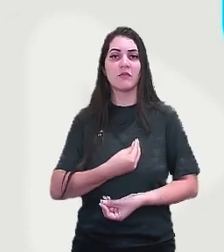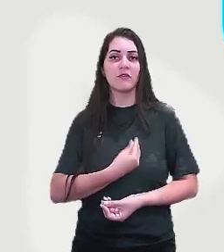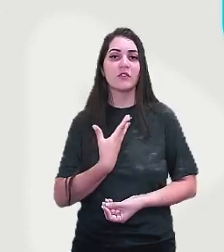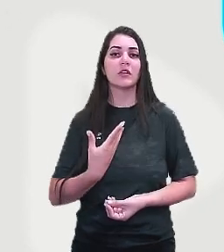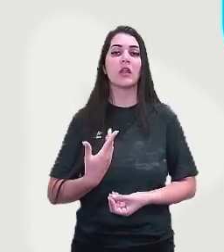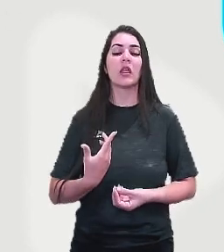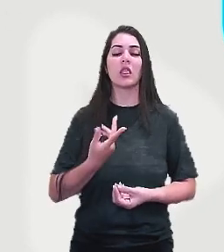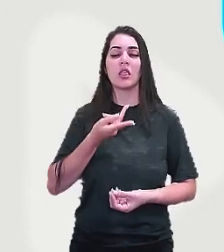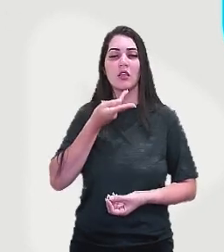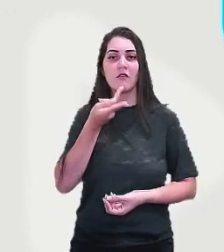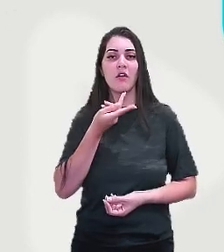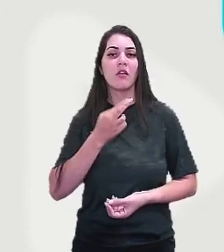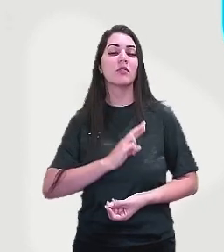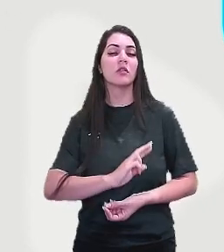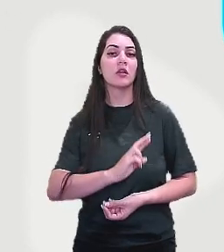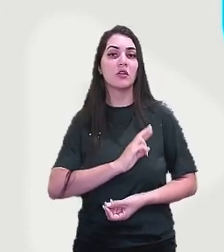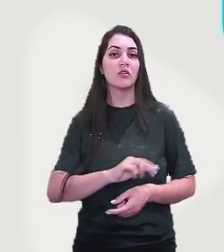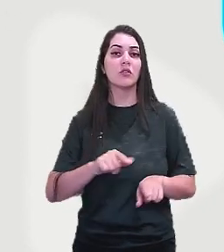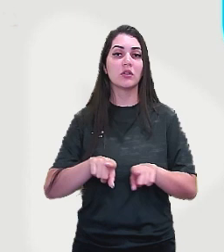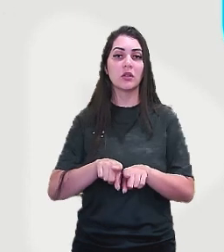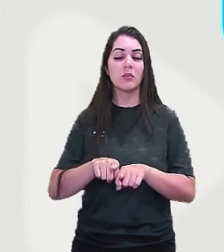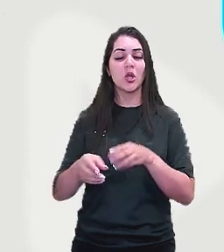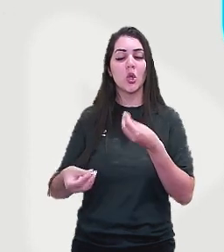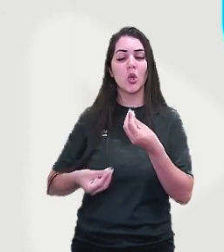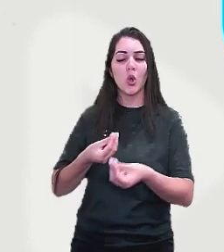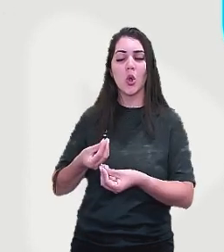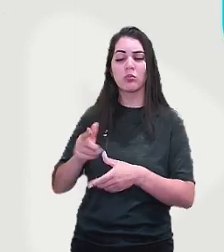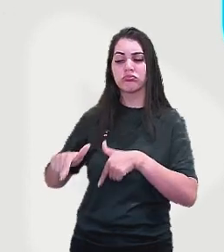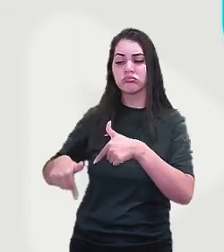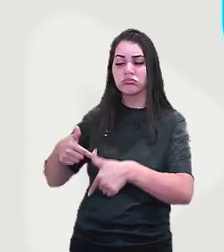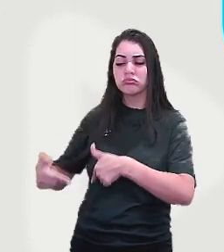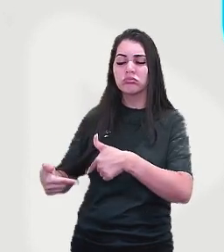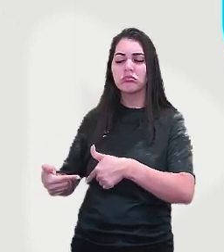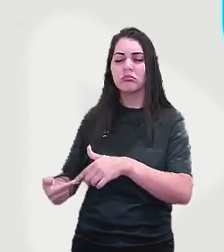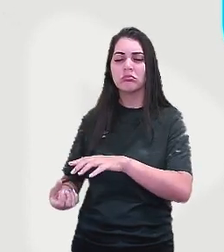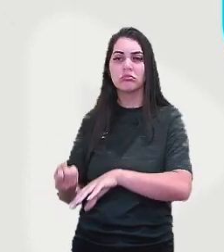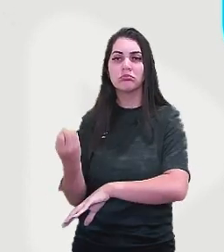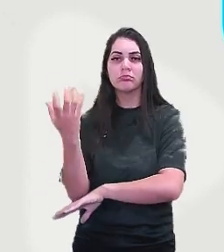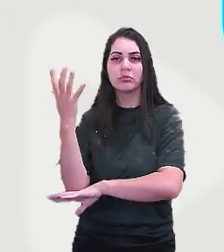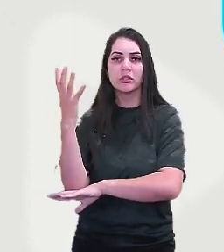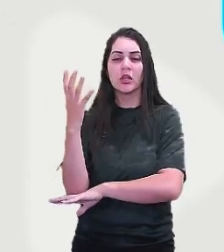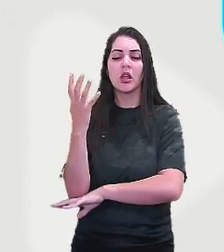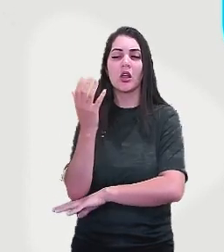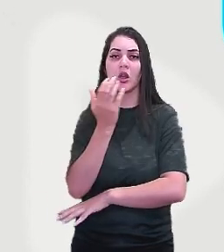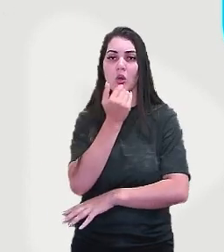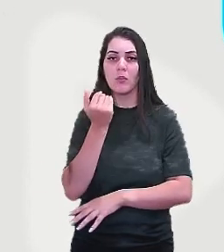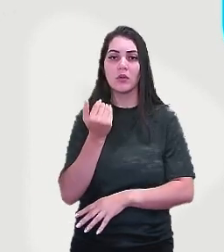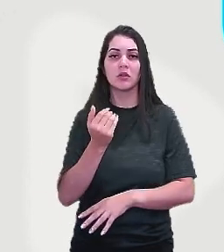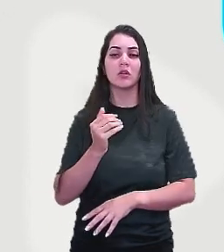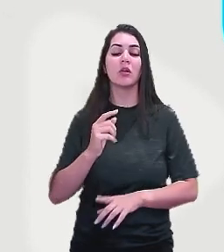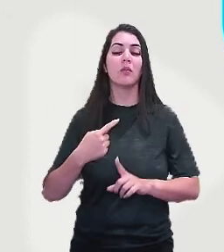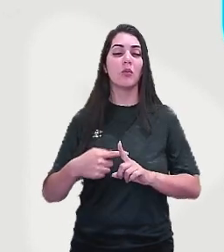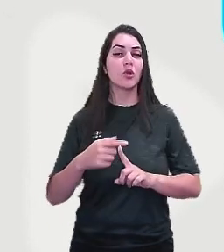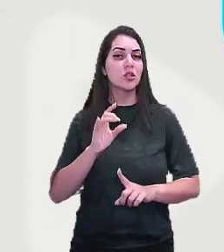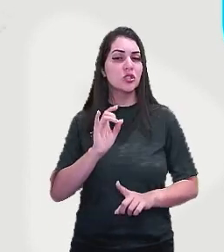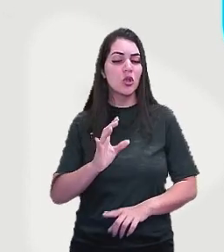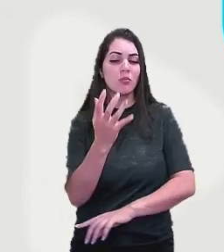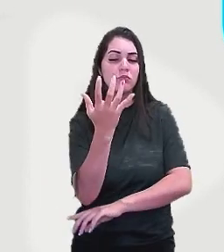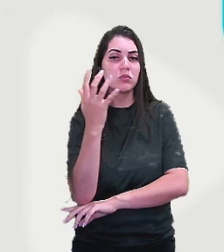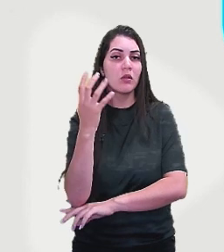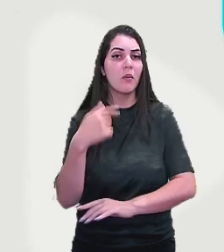de fala, de religião e o modo como eles produziam alimentos, porque até então eles produziam para o próprio